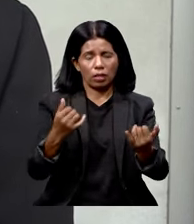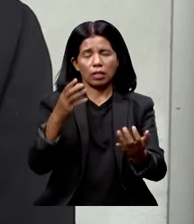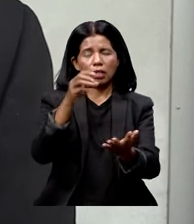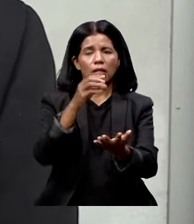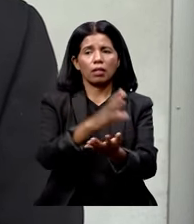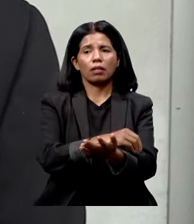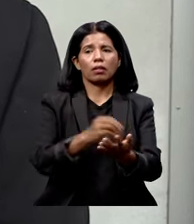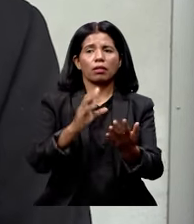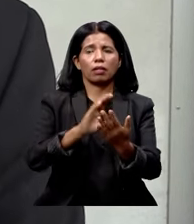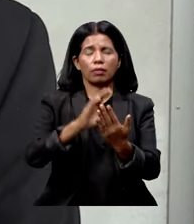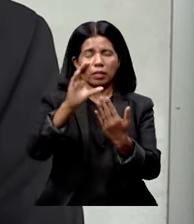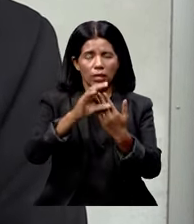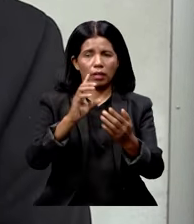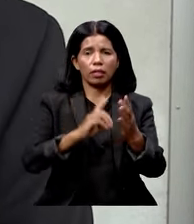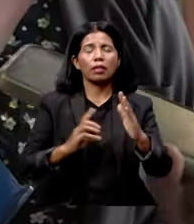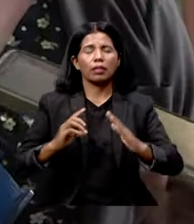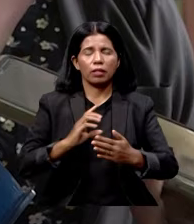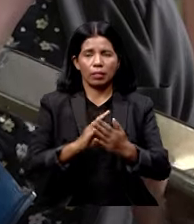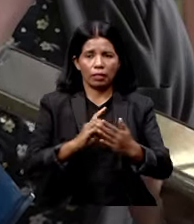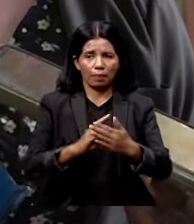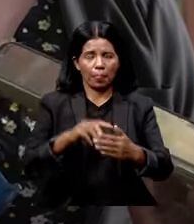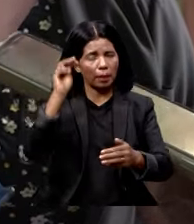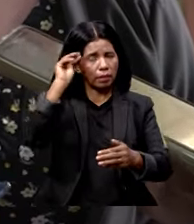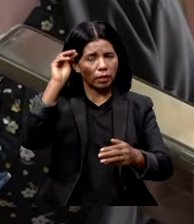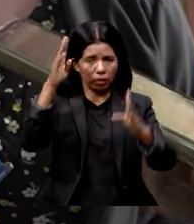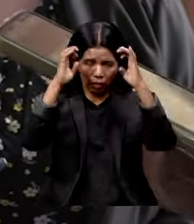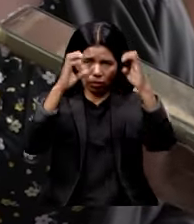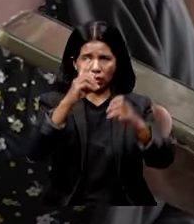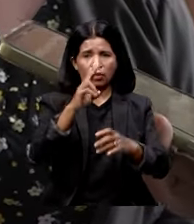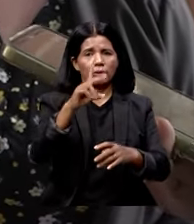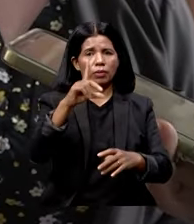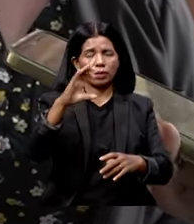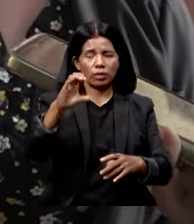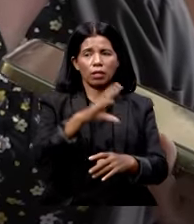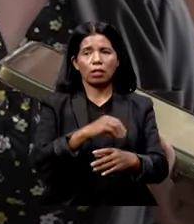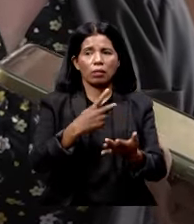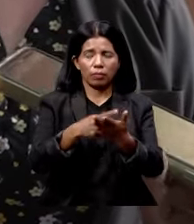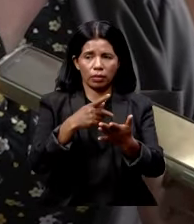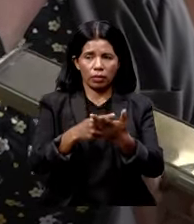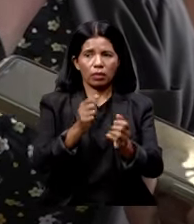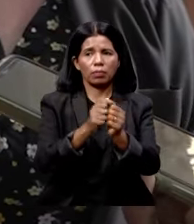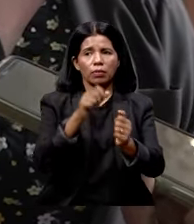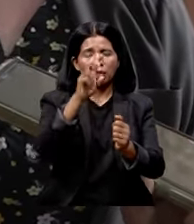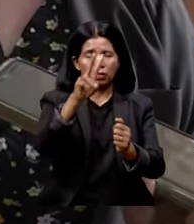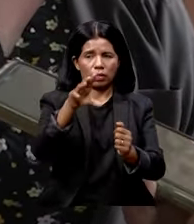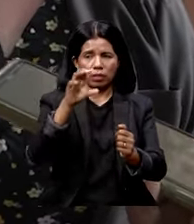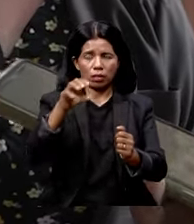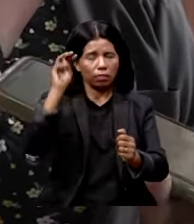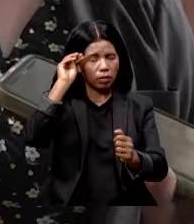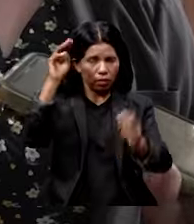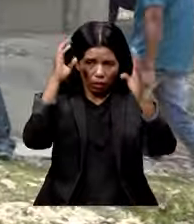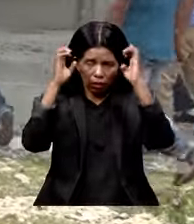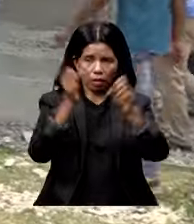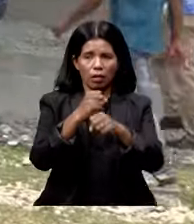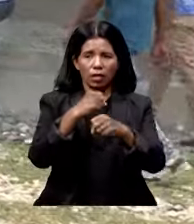de desenvolvimento. Ministra da Educação, Dulce de Jesus Hateten, projeto comunitário Atos Rua Resine, Ministério da Educação, halo